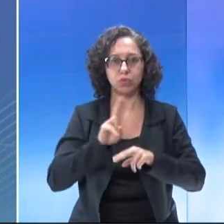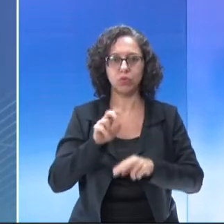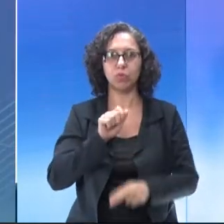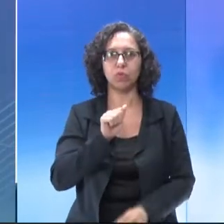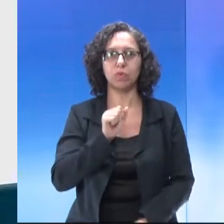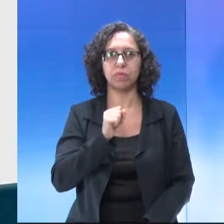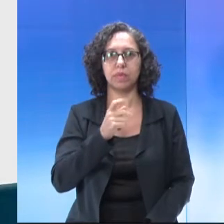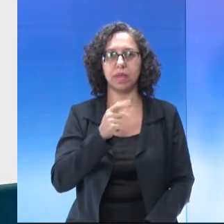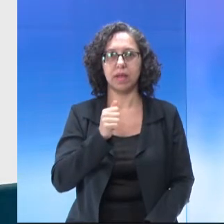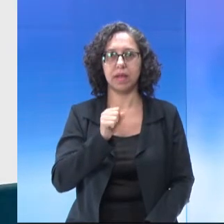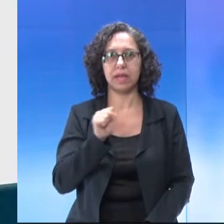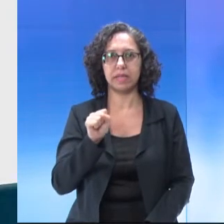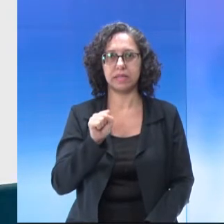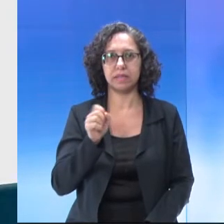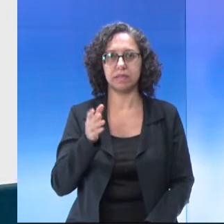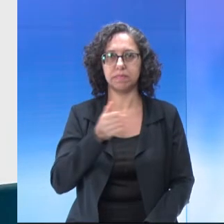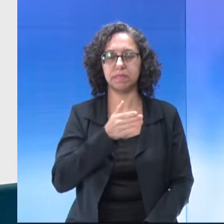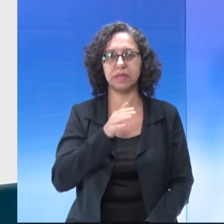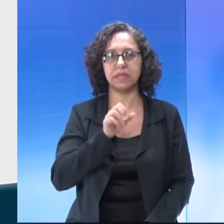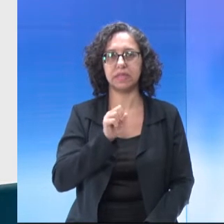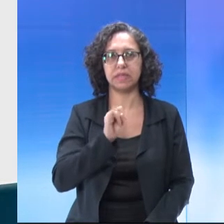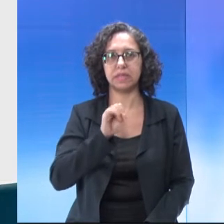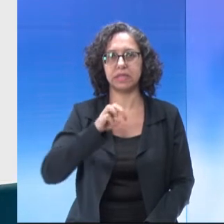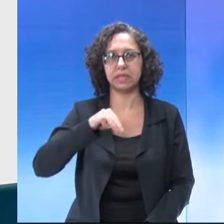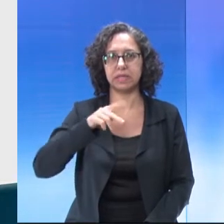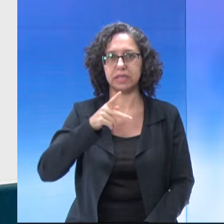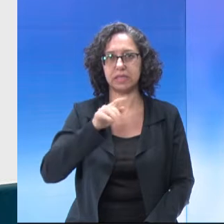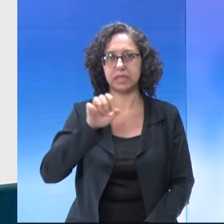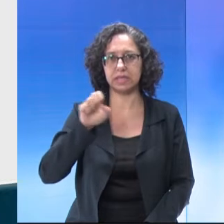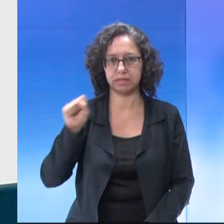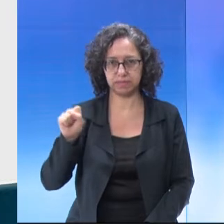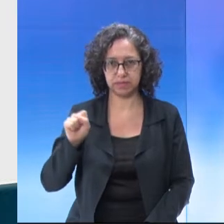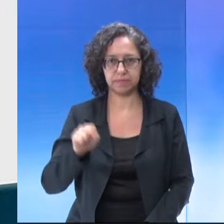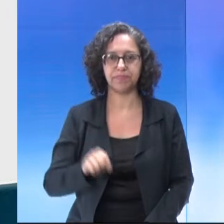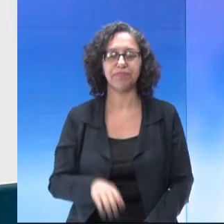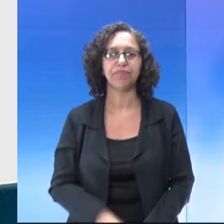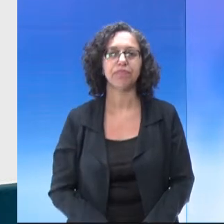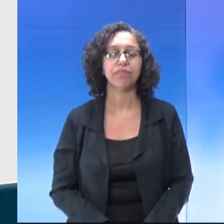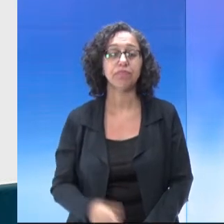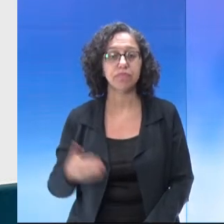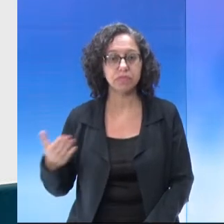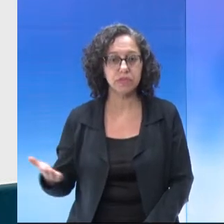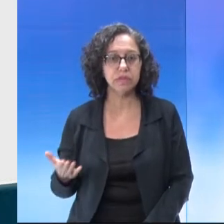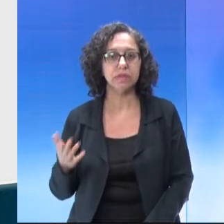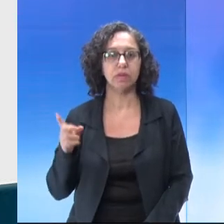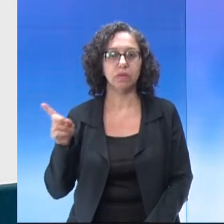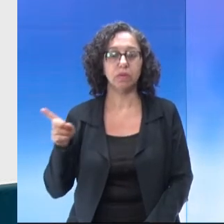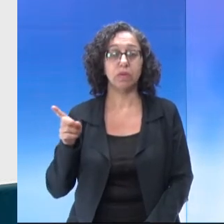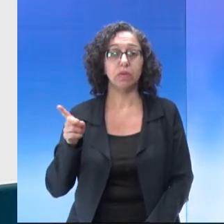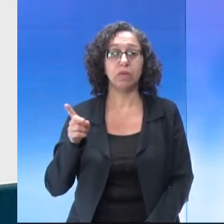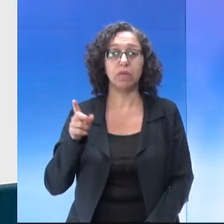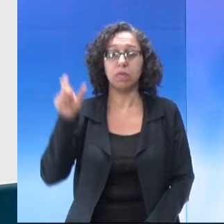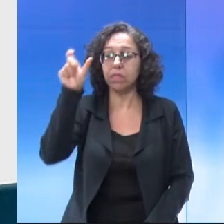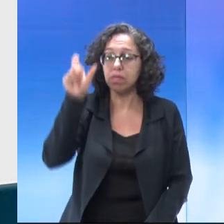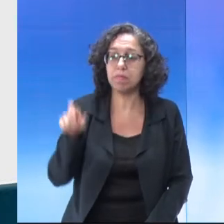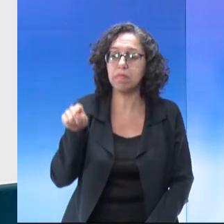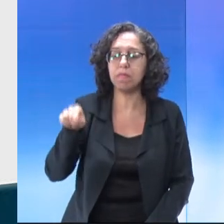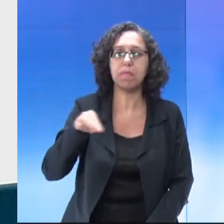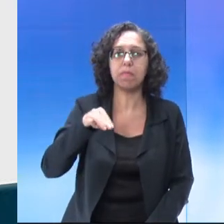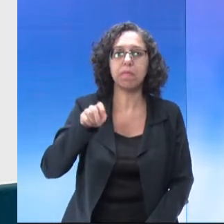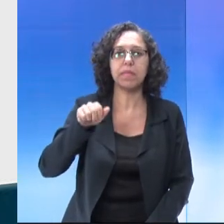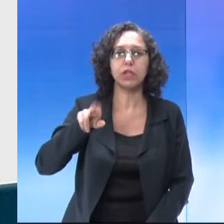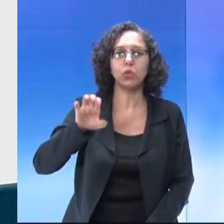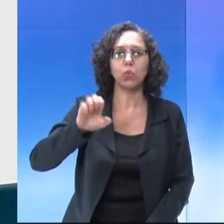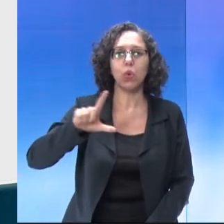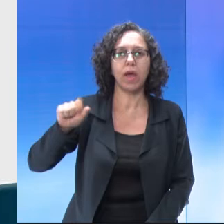simples. Aspas duplas. Exemplo, Manuela proferiu dizer logo o que estava pensando. Não gosto mais